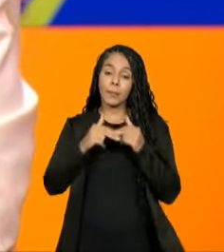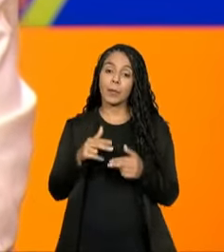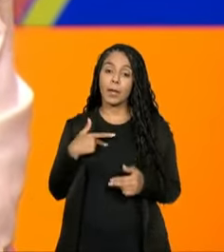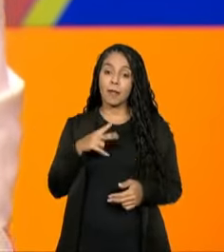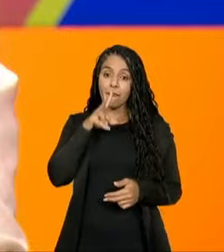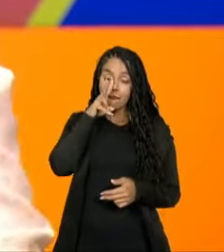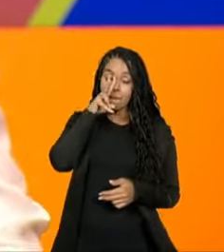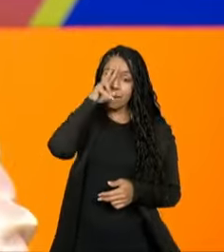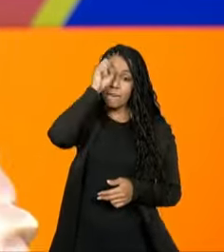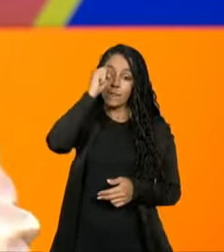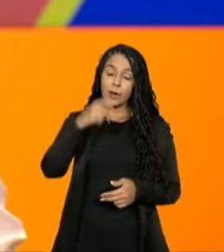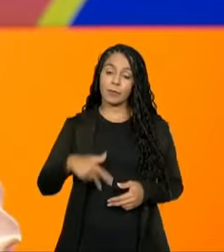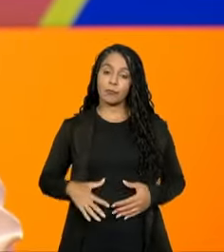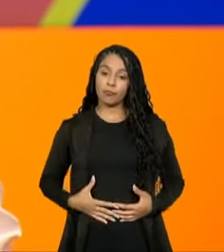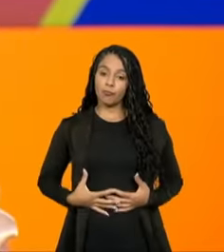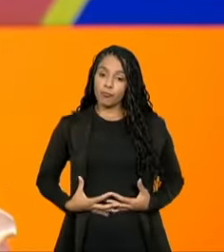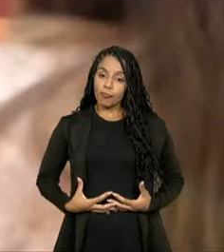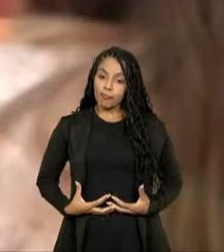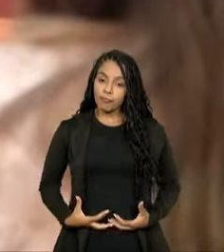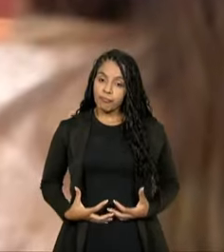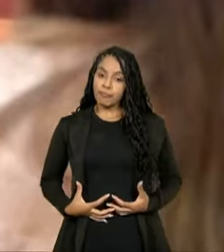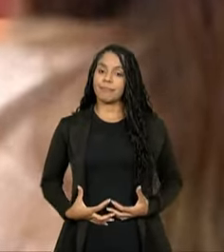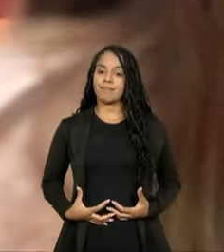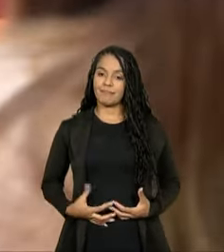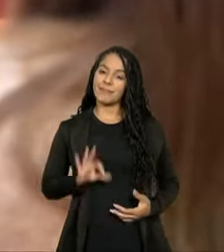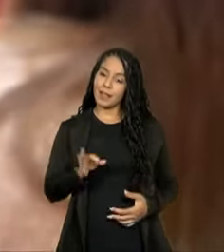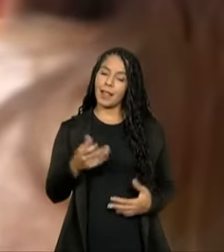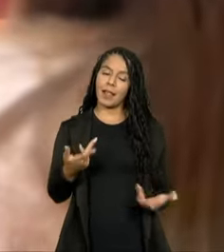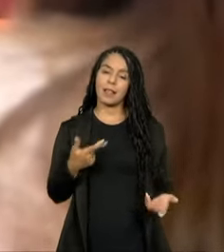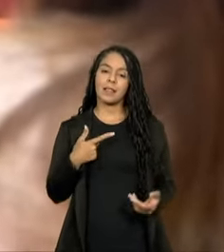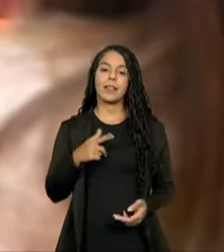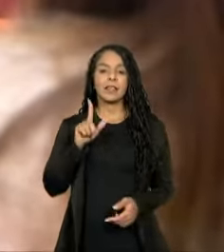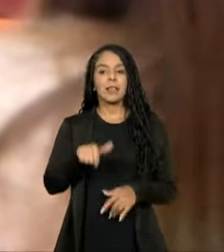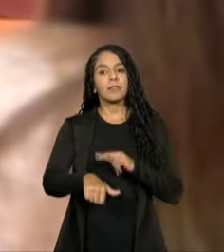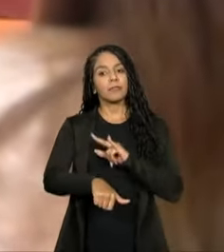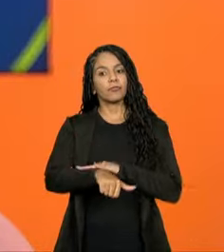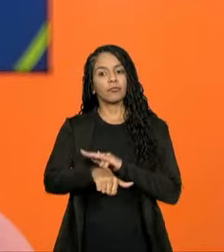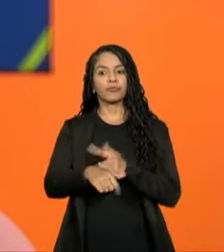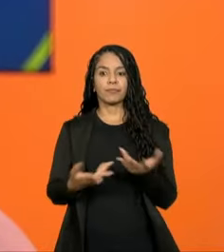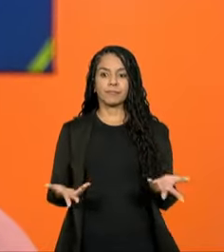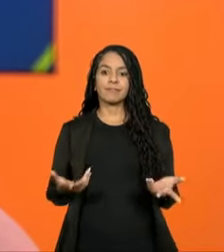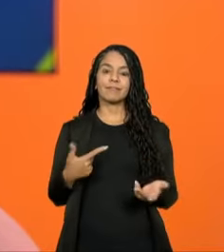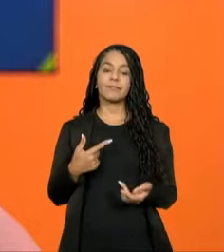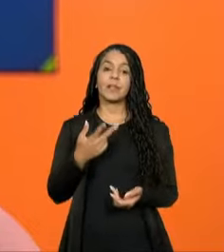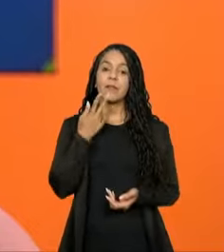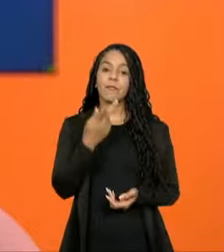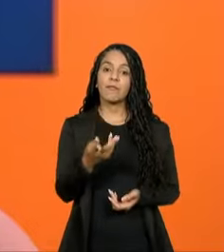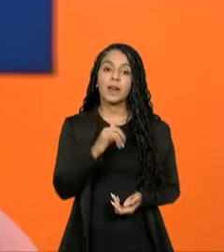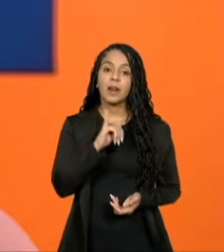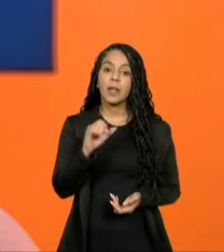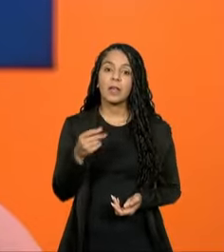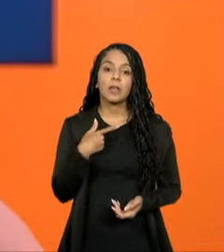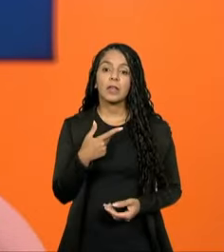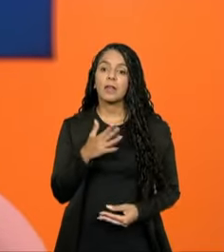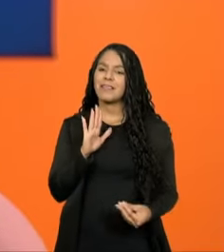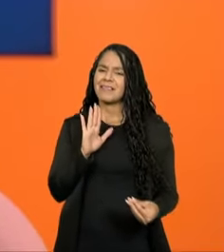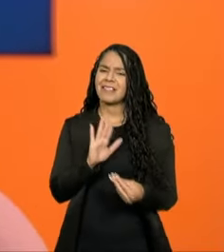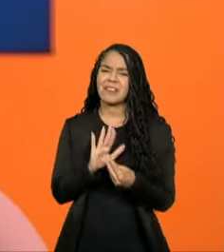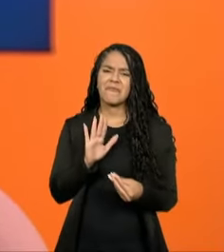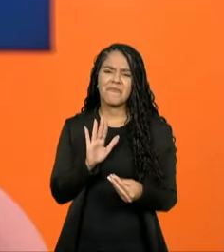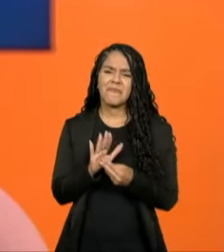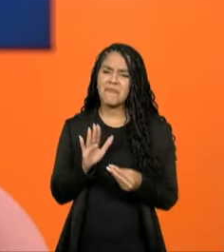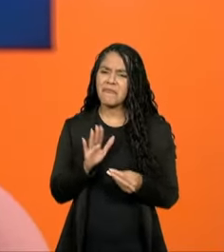de força vai claro, haver um impacto importante no assoalho pélvico. Você dá um espirro grávida, você faz xixi. Mas eu ia falar isso agora, que claro. Coisa mais falta de